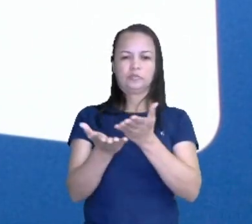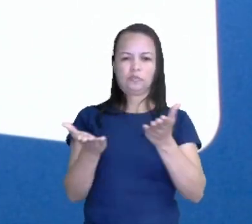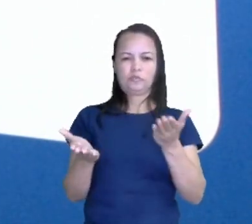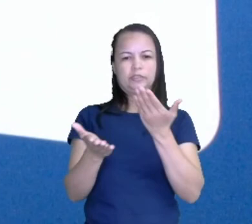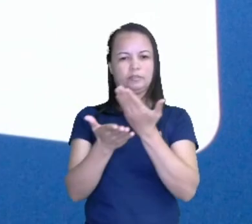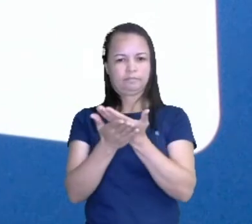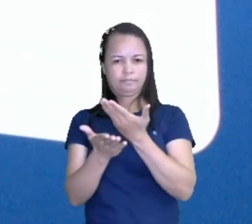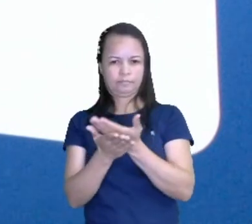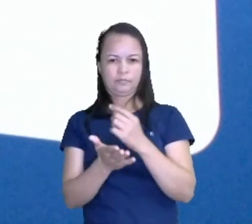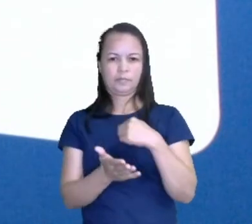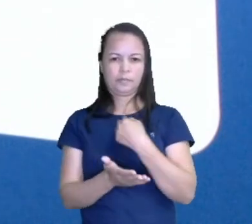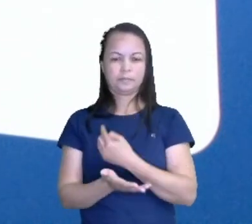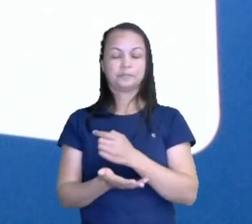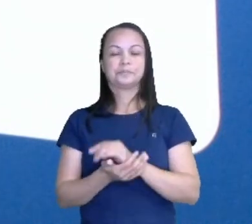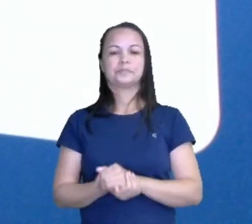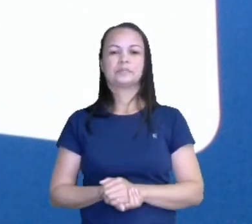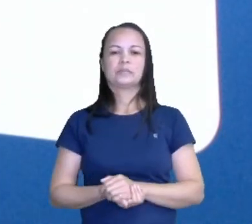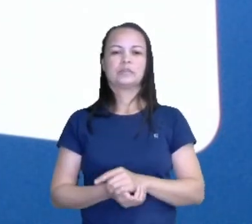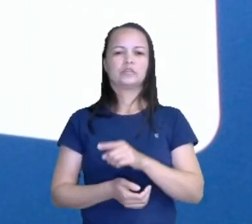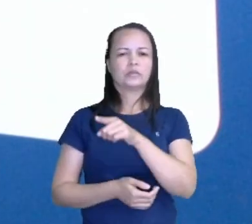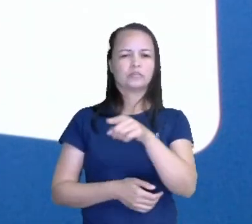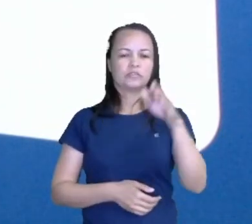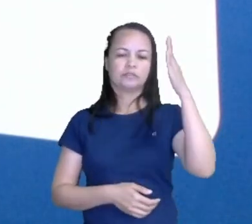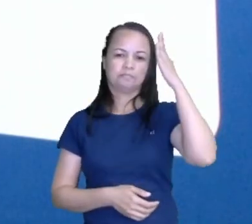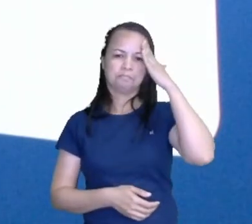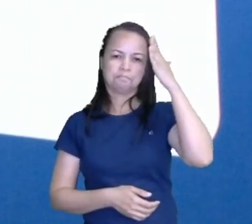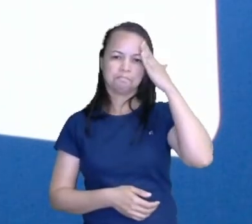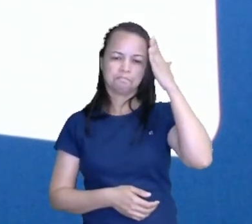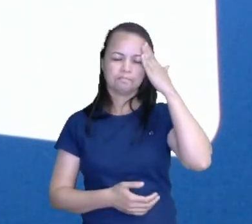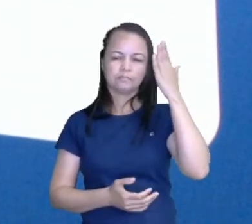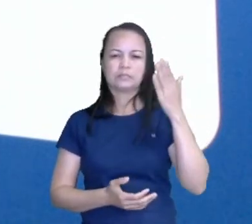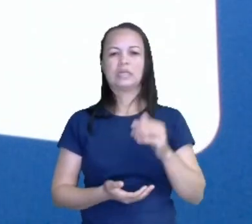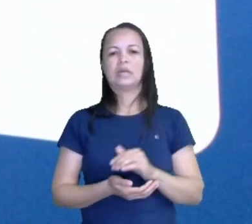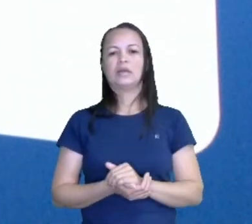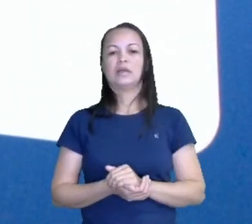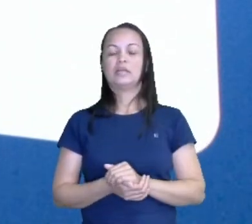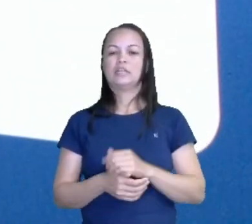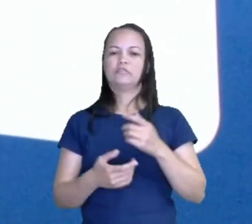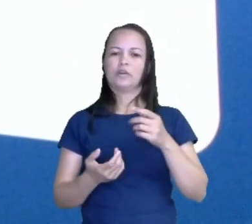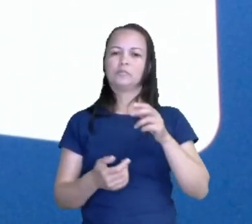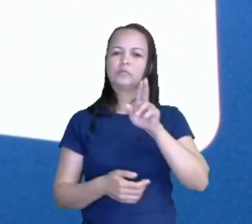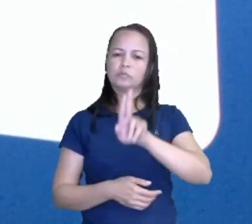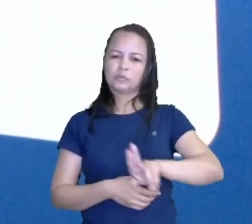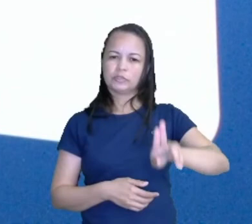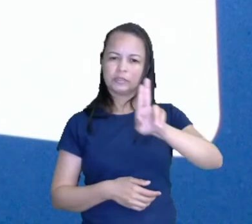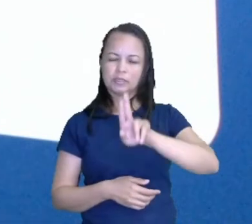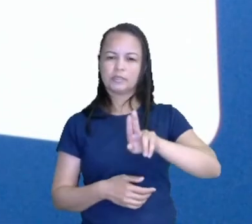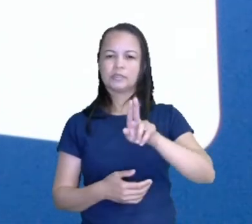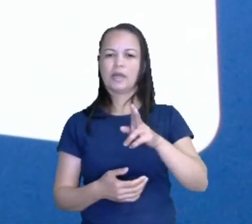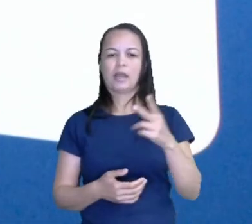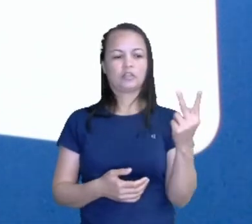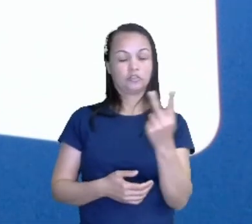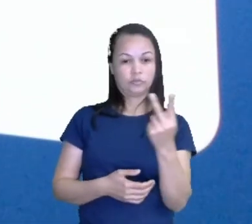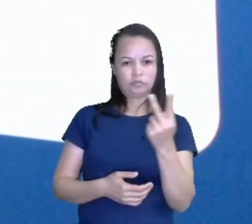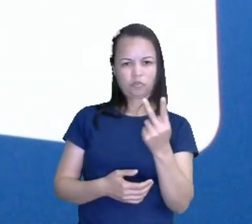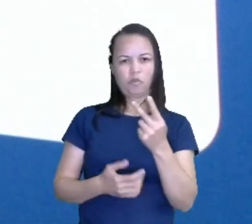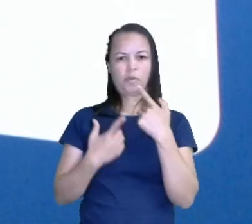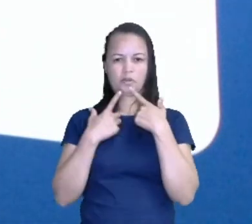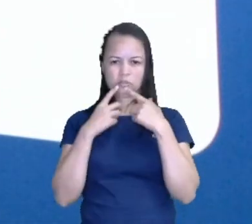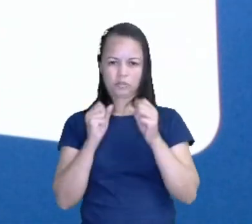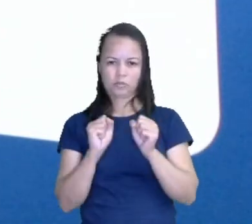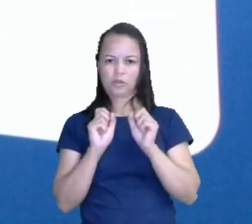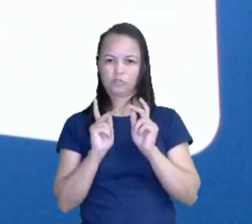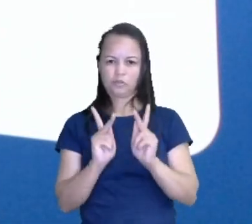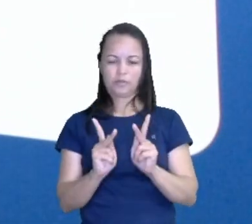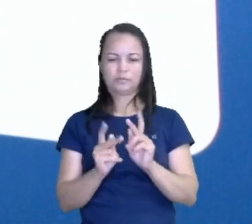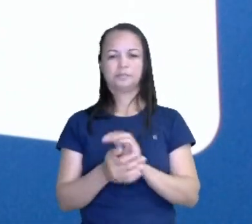nossa aula. Espero que vocês tenham compreendido e vamos utilizar em nosso dia a dia as duas formas de linguagem, certo,